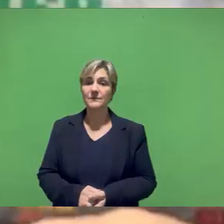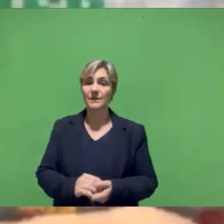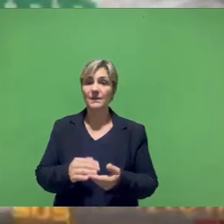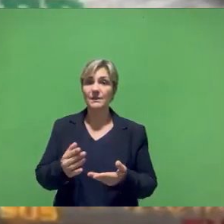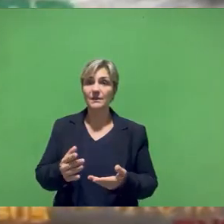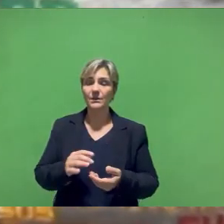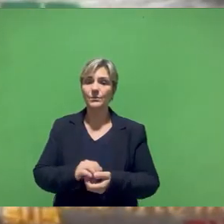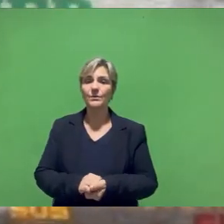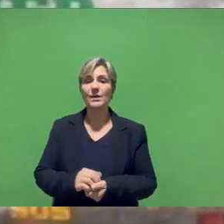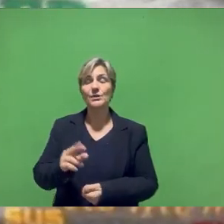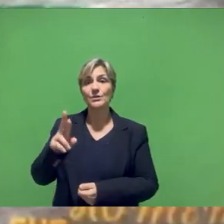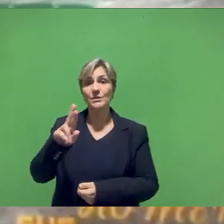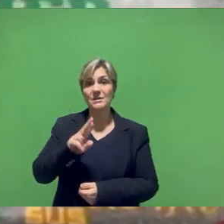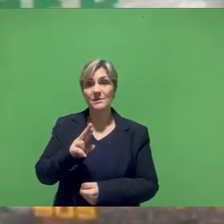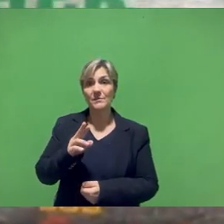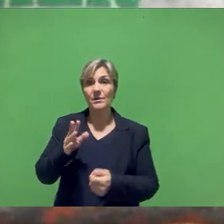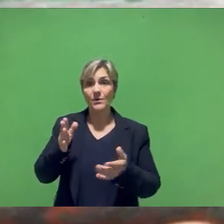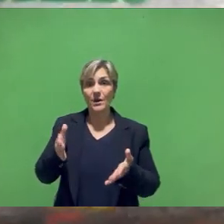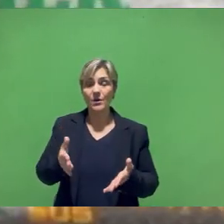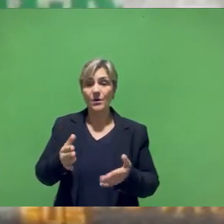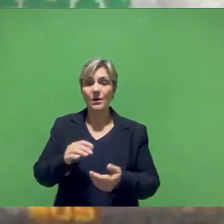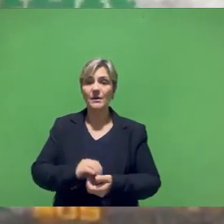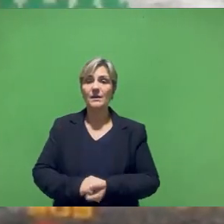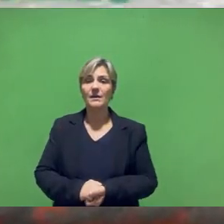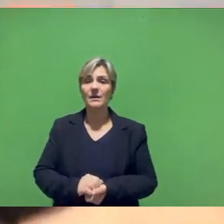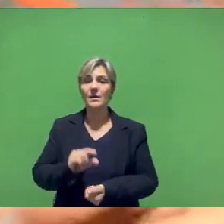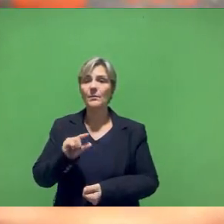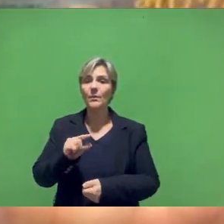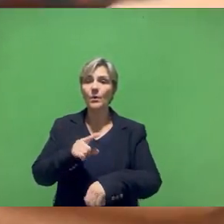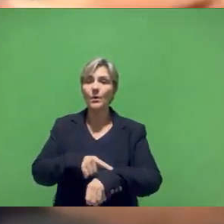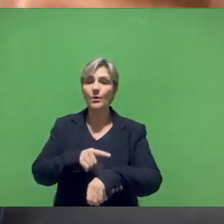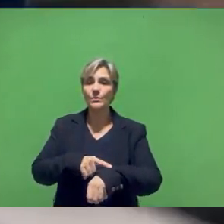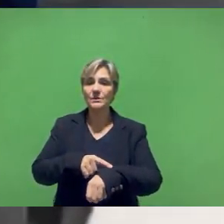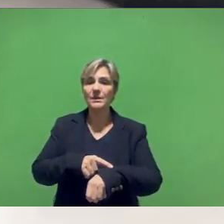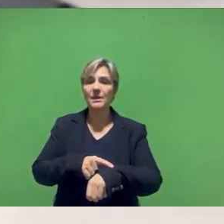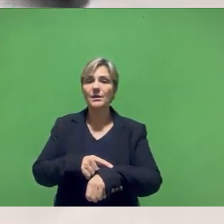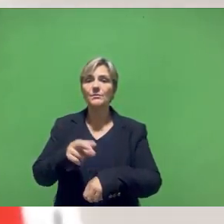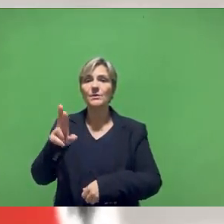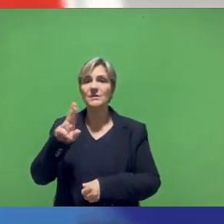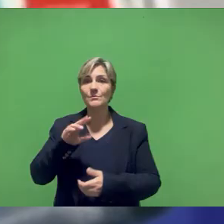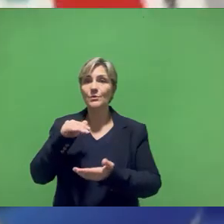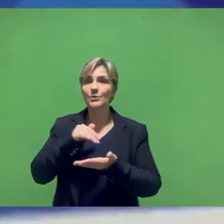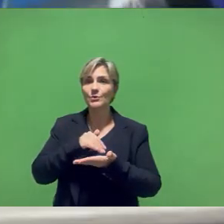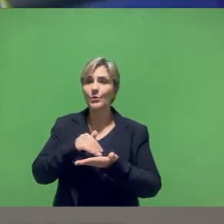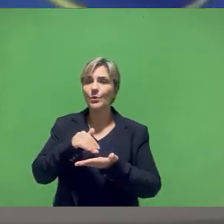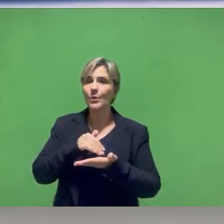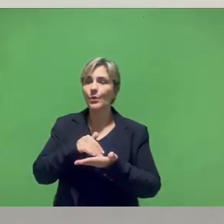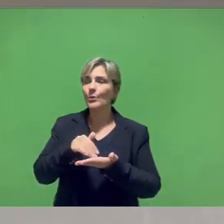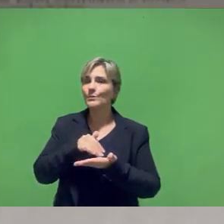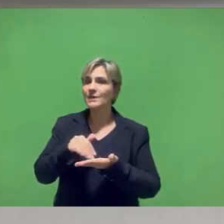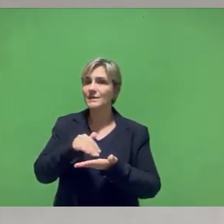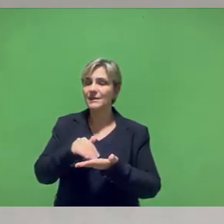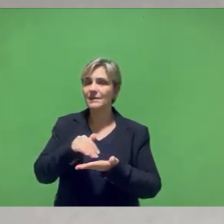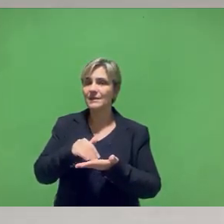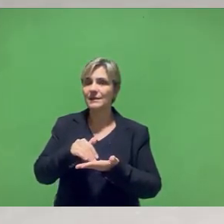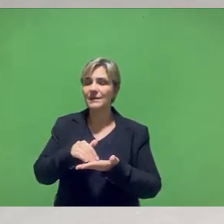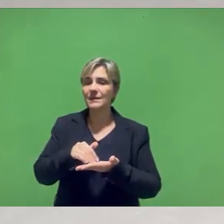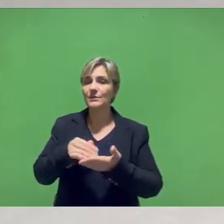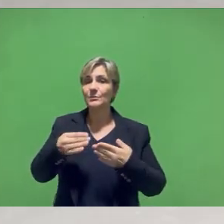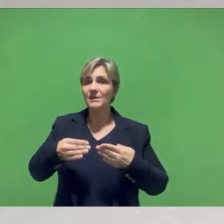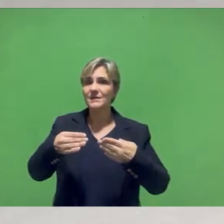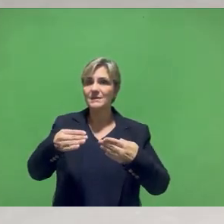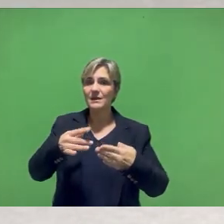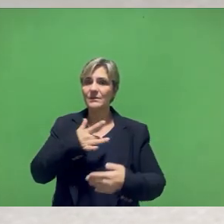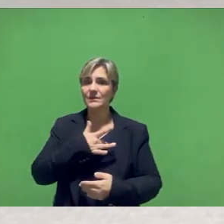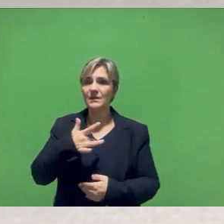Pessoal, o que a gente recebeu agora, há pouco tempo, que veio do Ministério da Saúde aqui para a Secretaria,